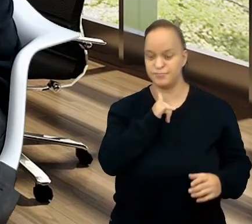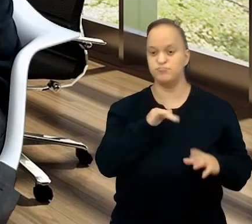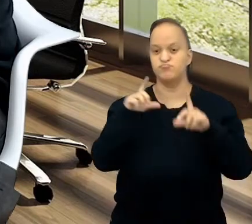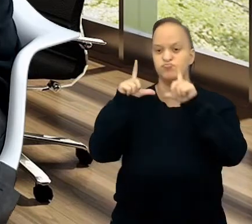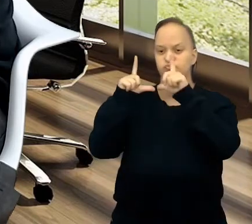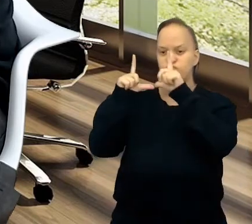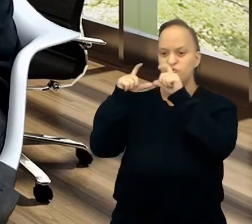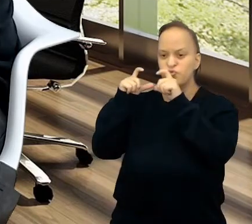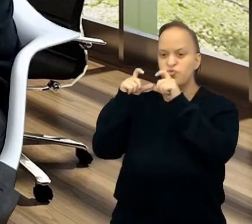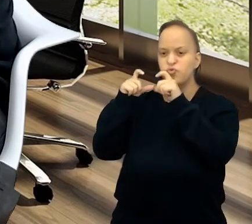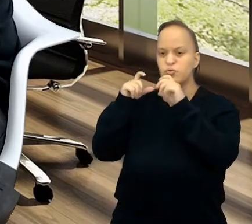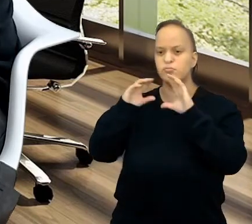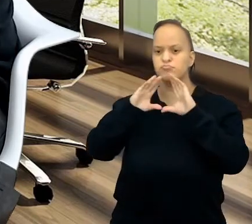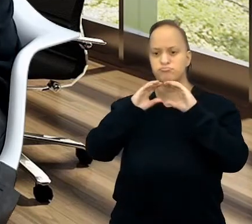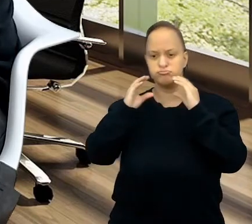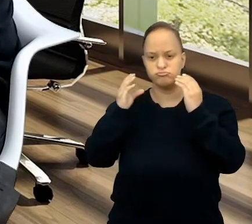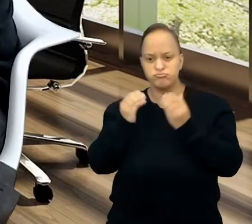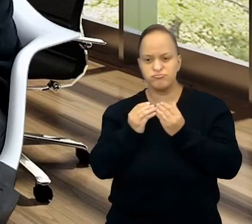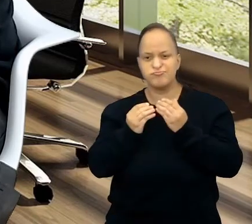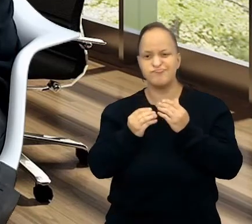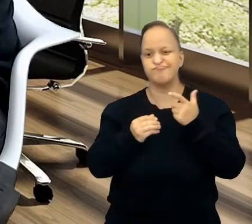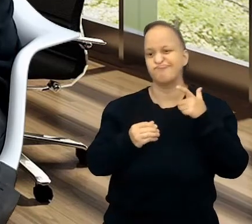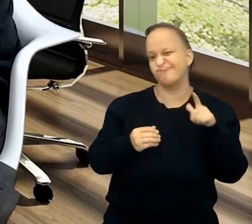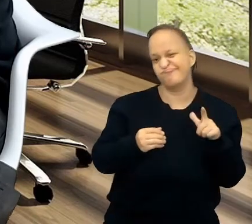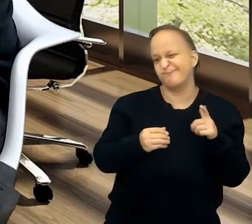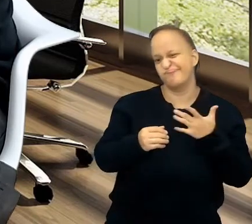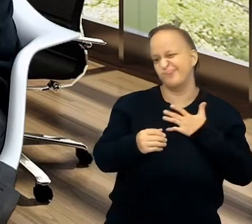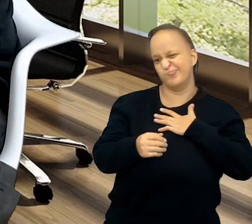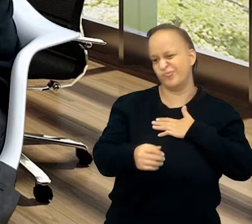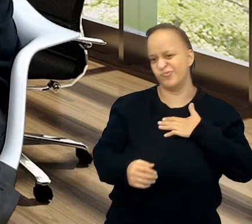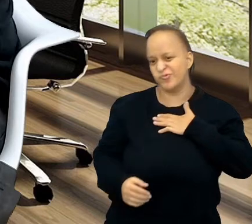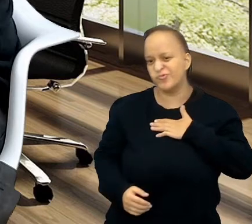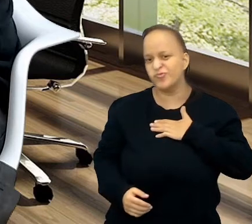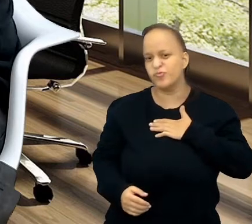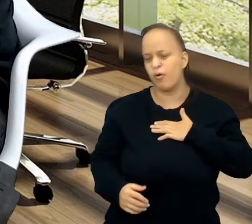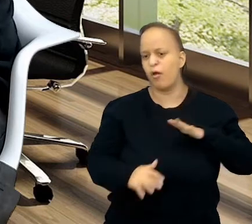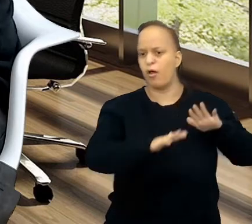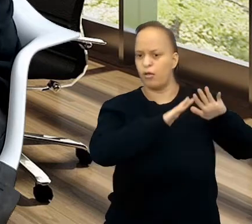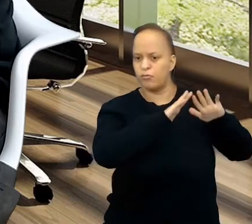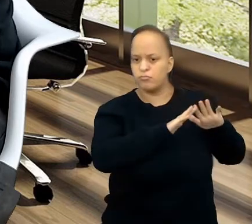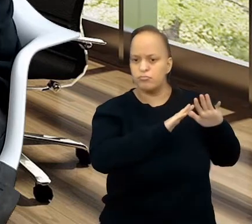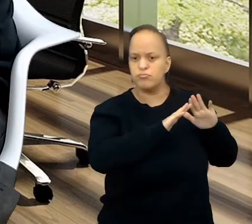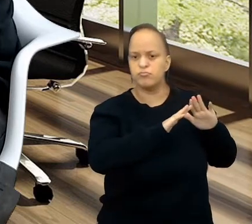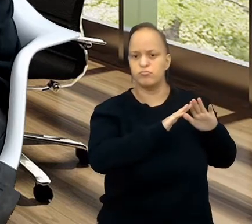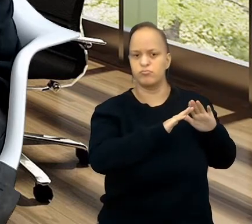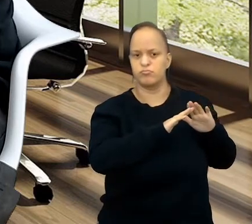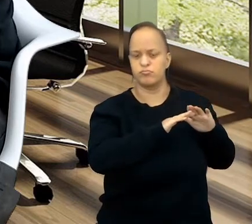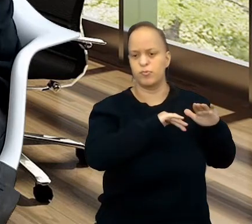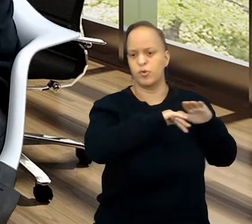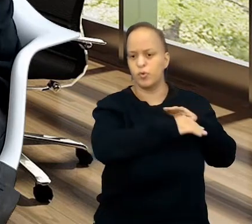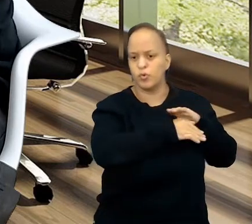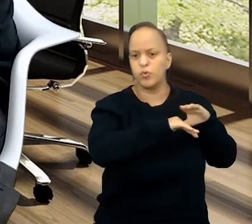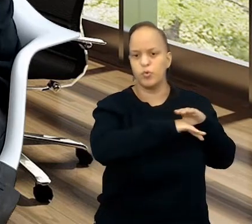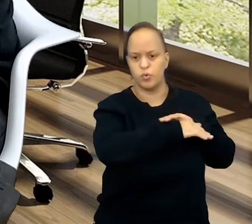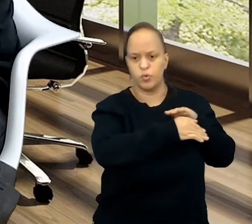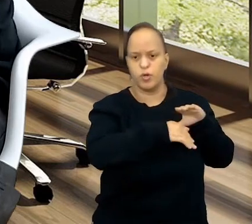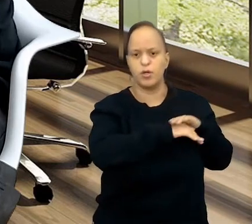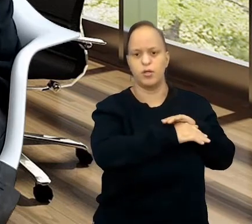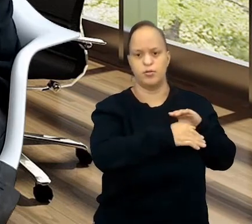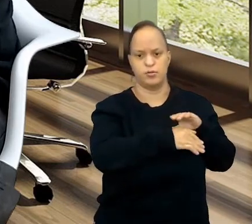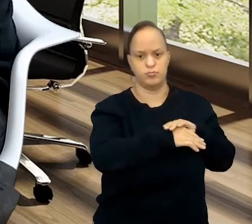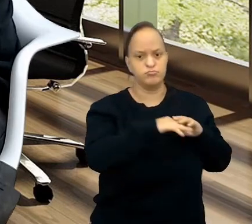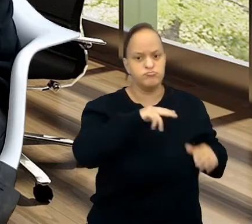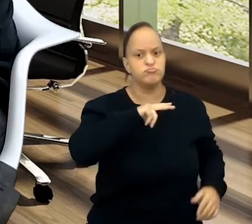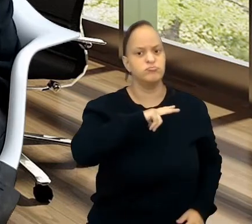confortável, outras que não, que a gente prefere que não, que é melhor que a gente tenha mais privacidade dessas